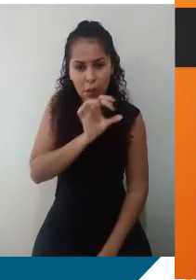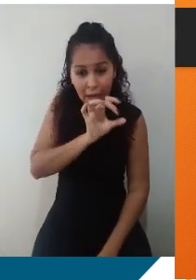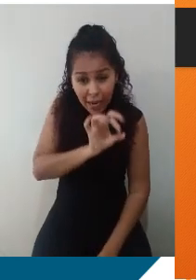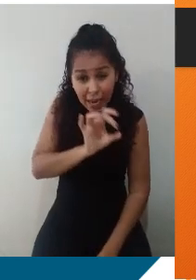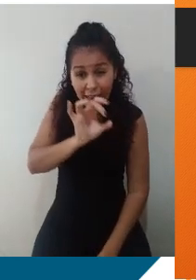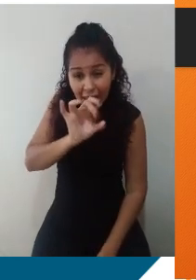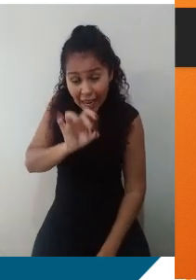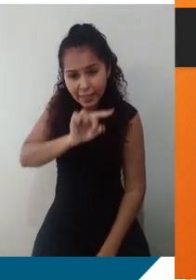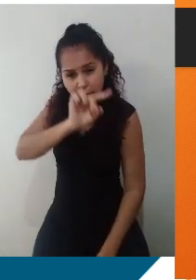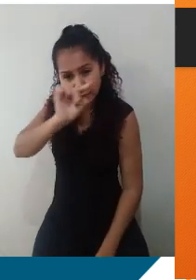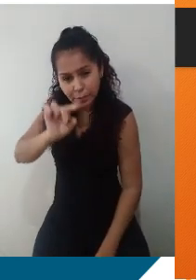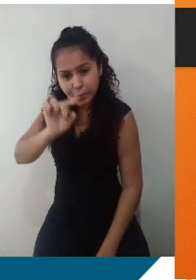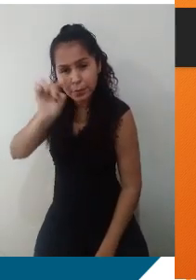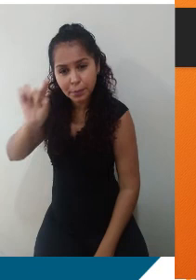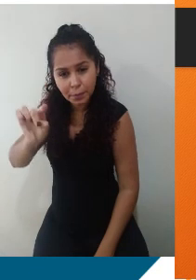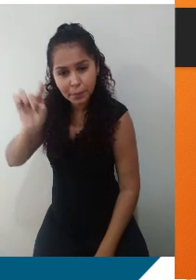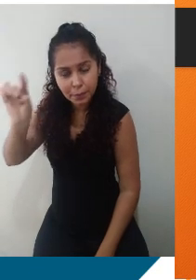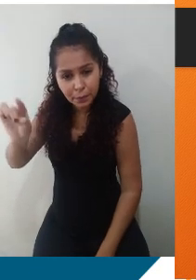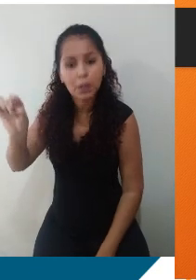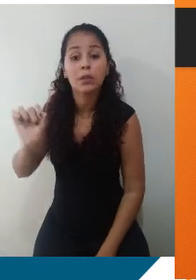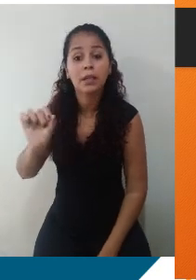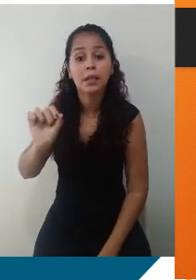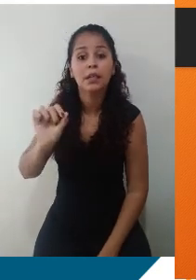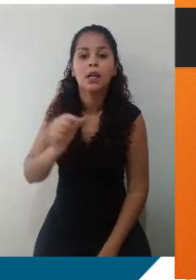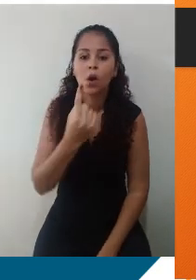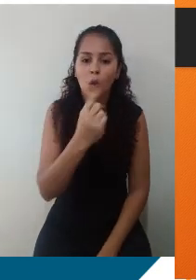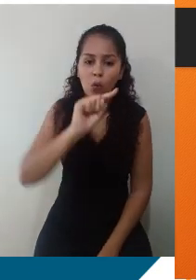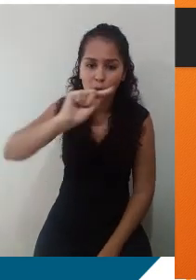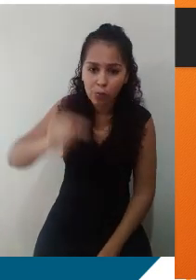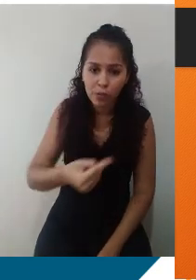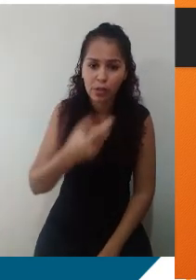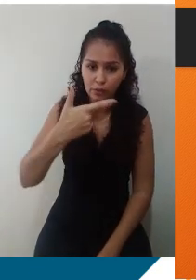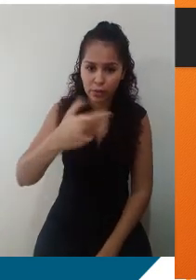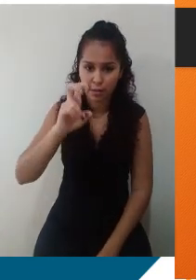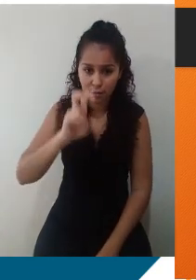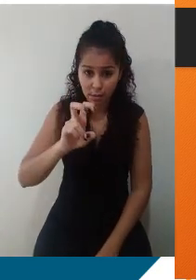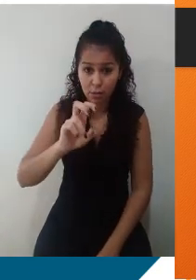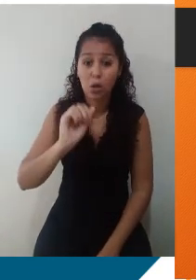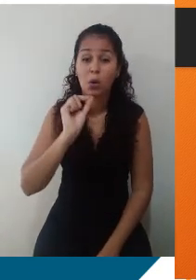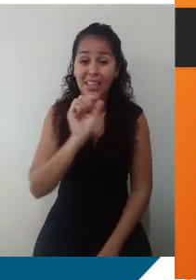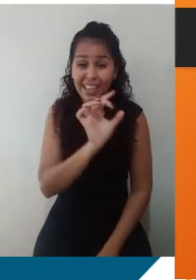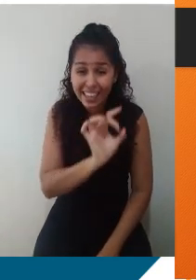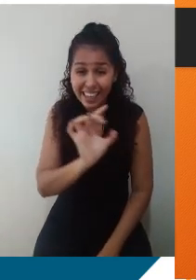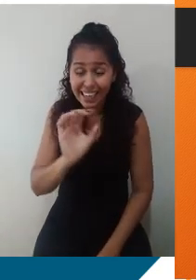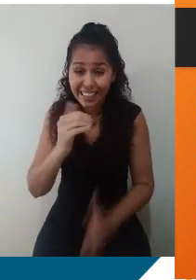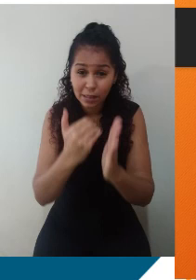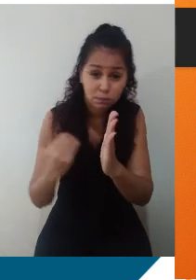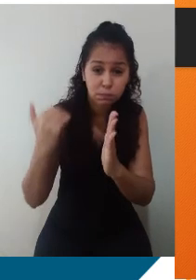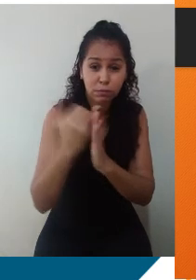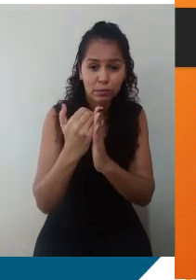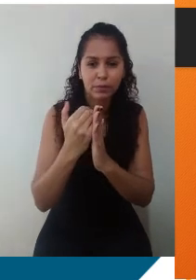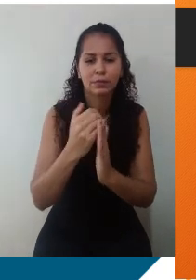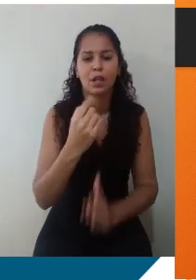cada salto nos valores das projeções vai pulando de 1,25 em 1,25, ou seja, cada salto